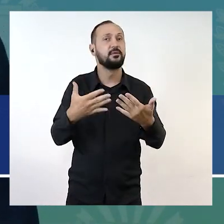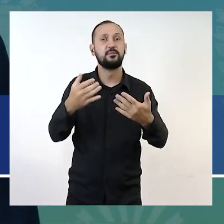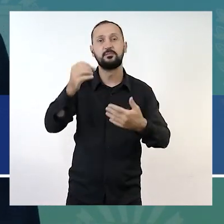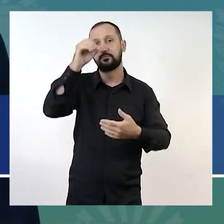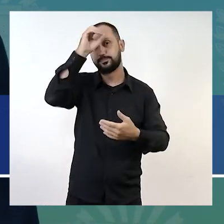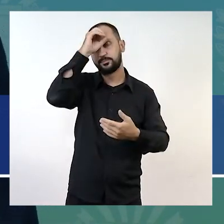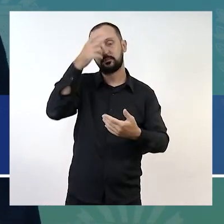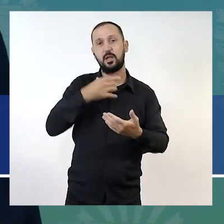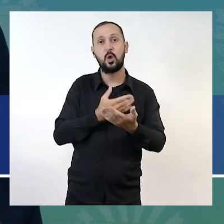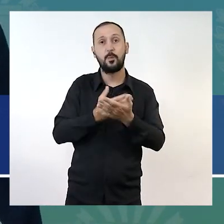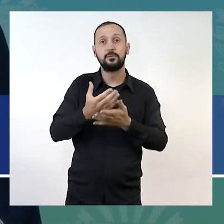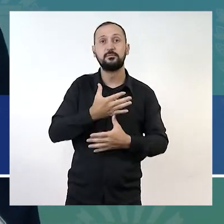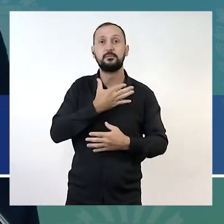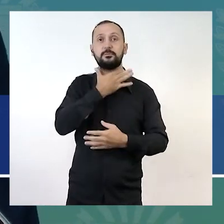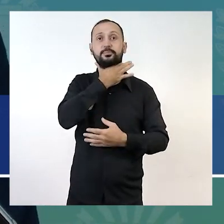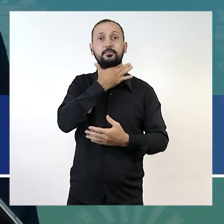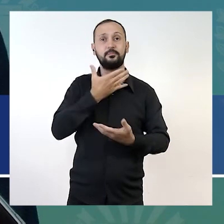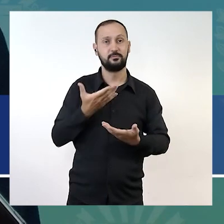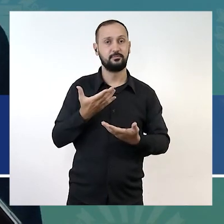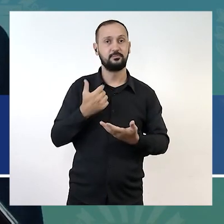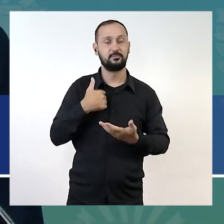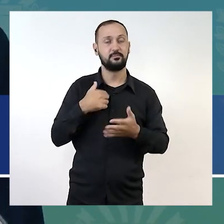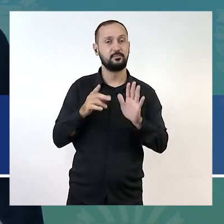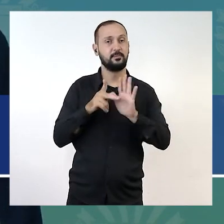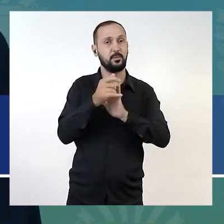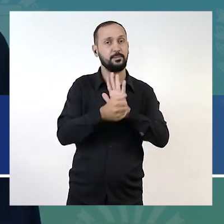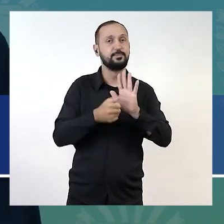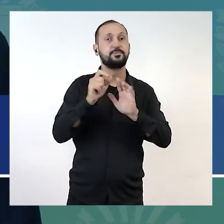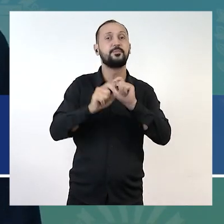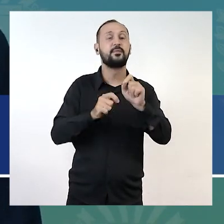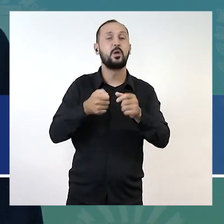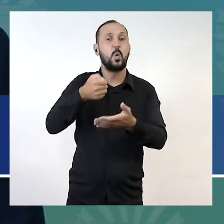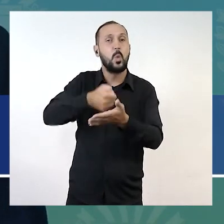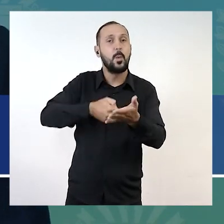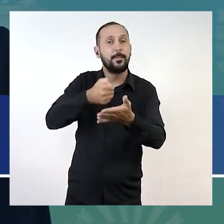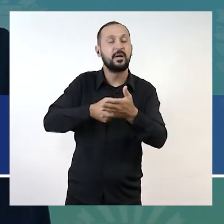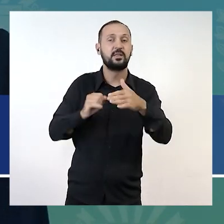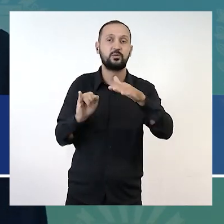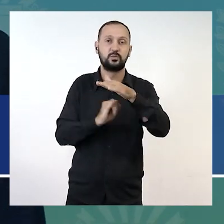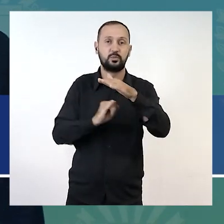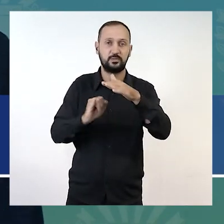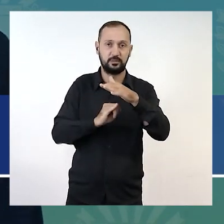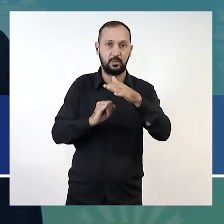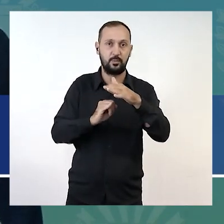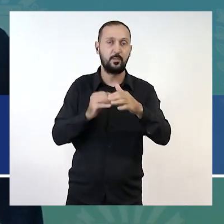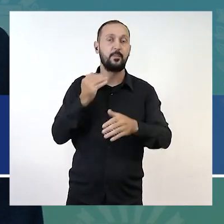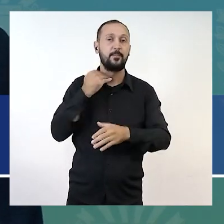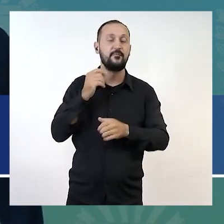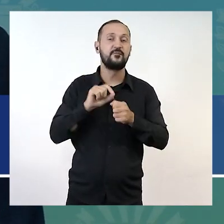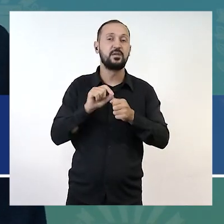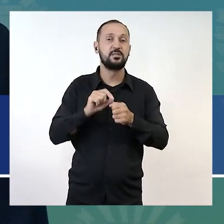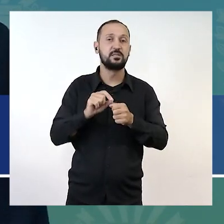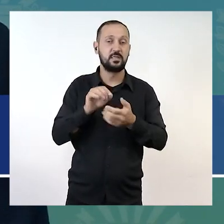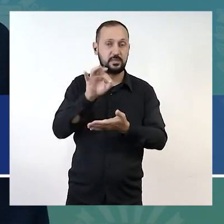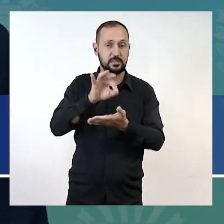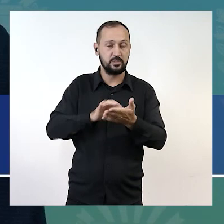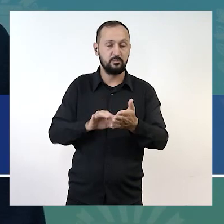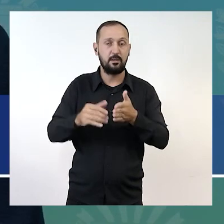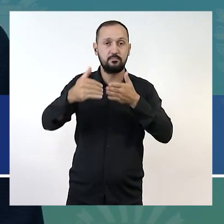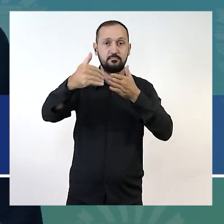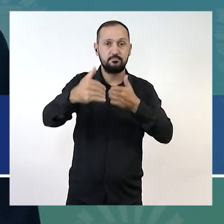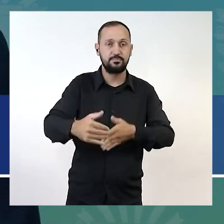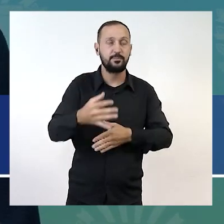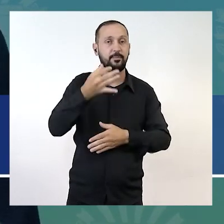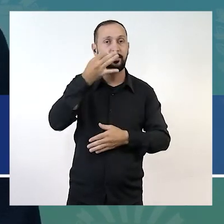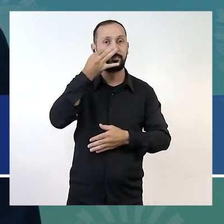dizendo. Acabam endividadas. Então, o meu projeto obriga as instituições financeiras a fazerem esse tipo de contrato